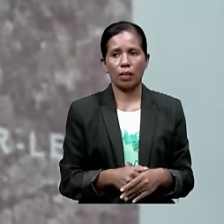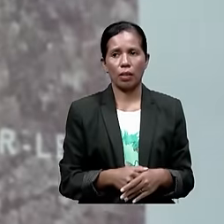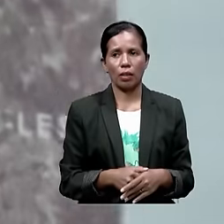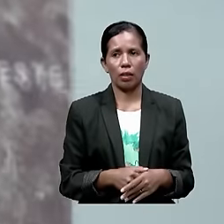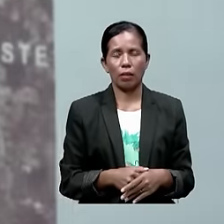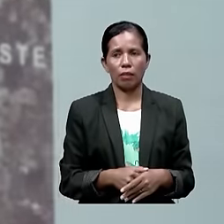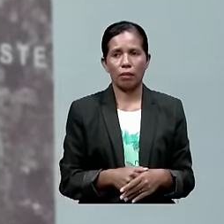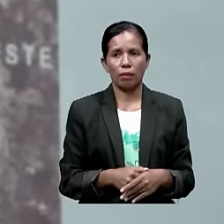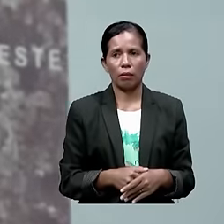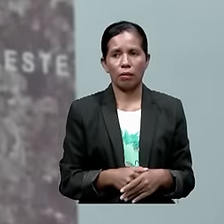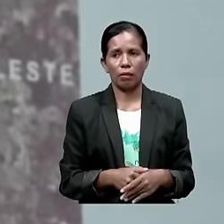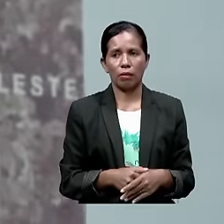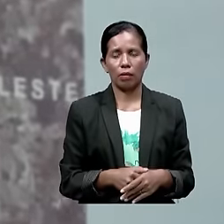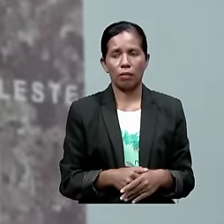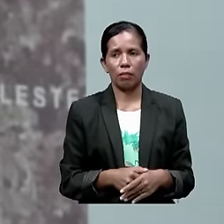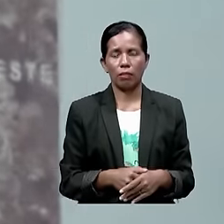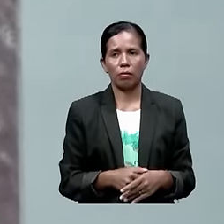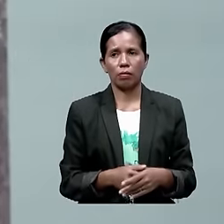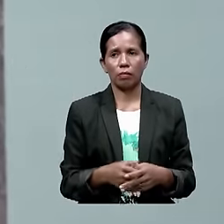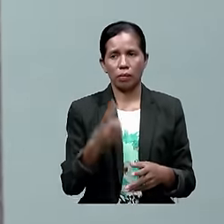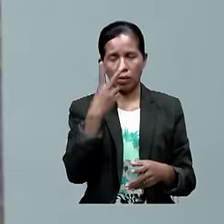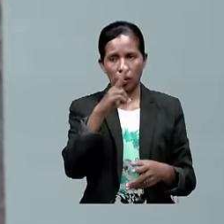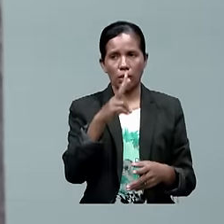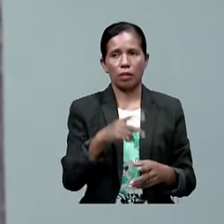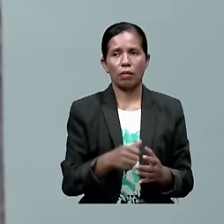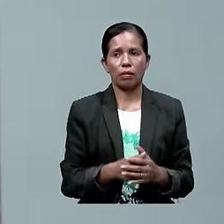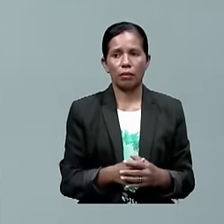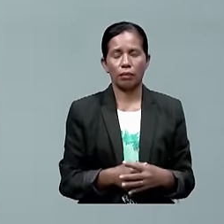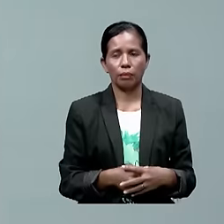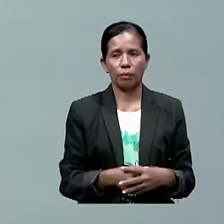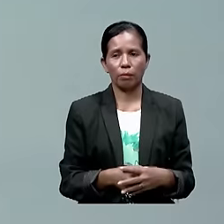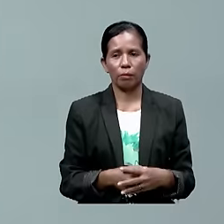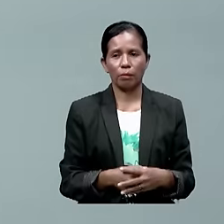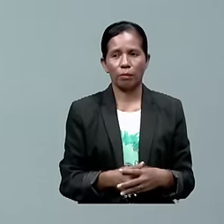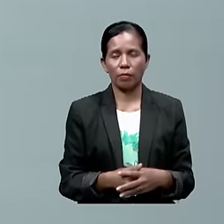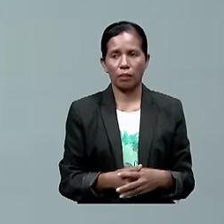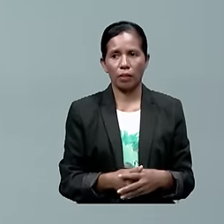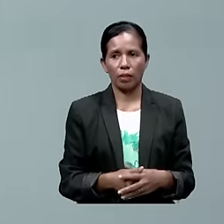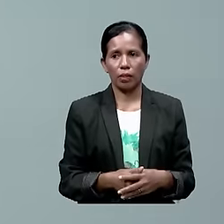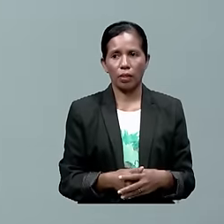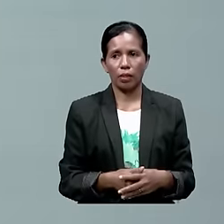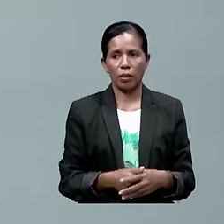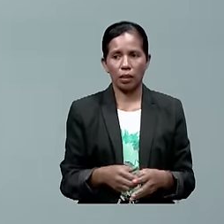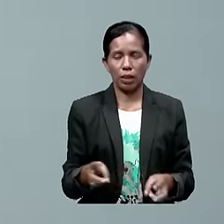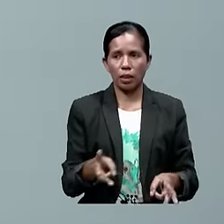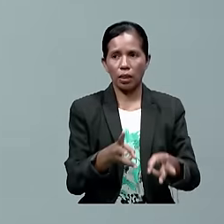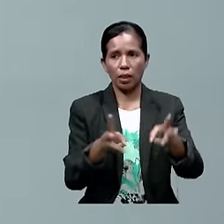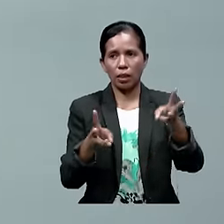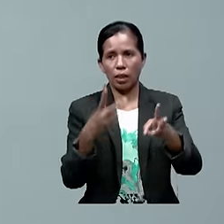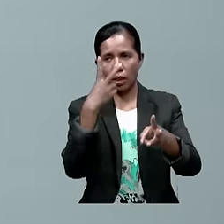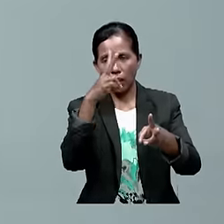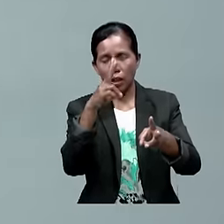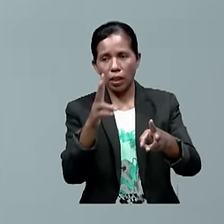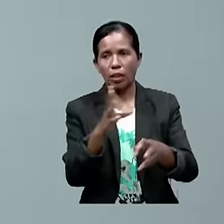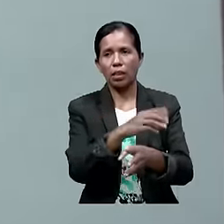Aqui está ele, aqui está então ele que doé, neve dá lá nem a gente nem